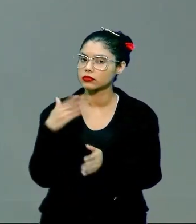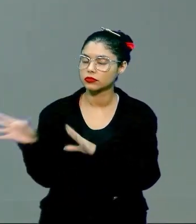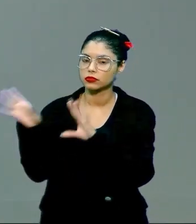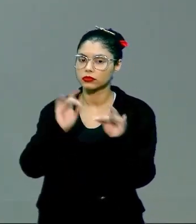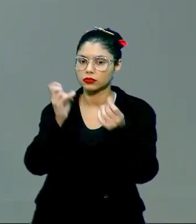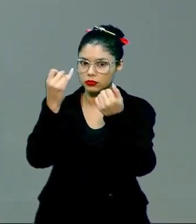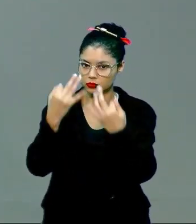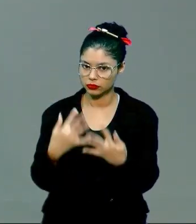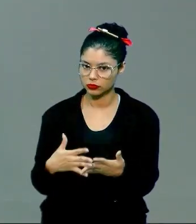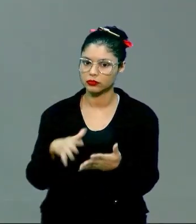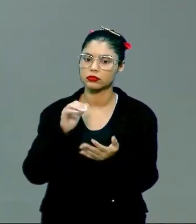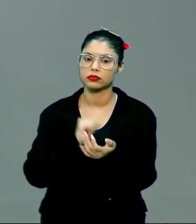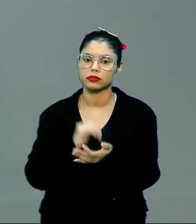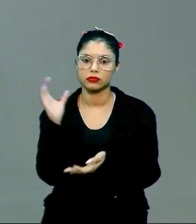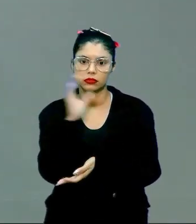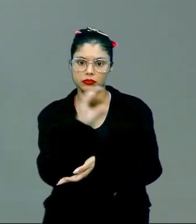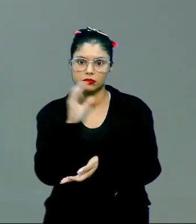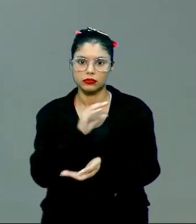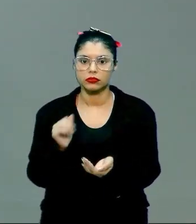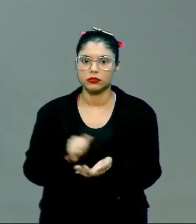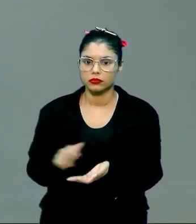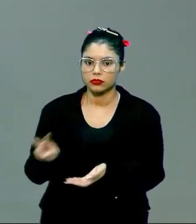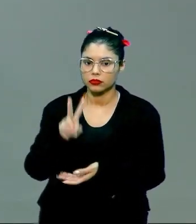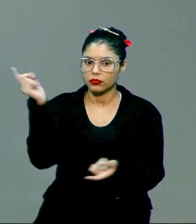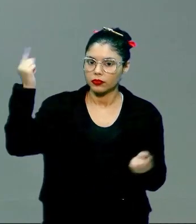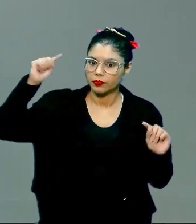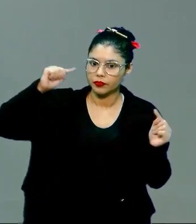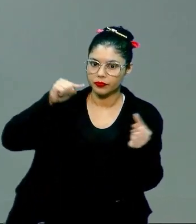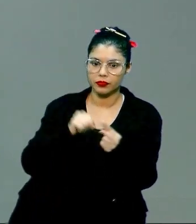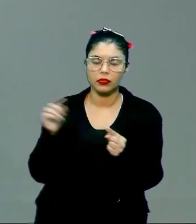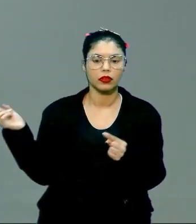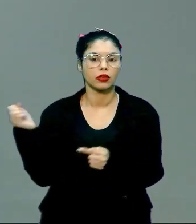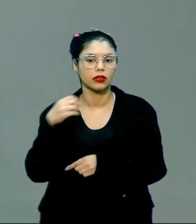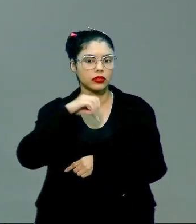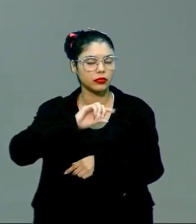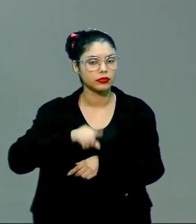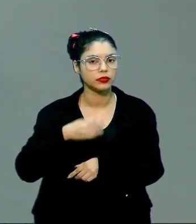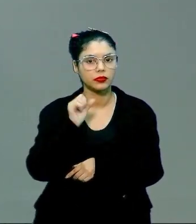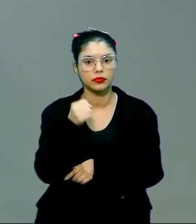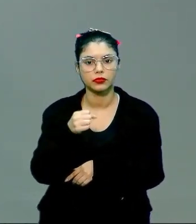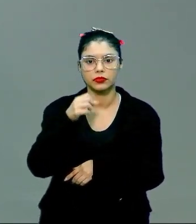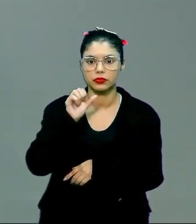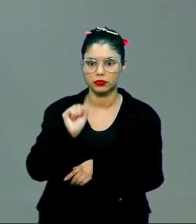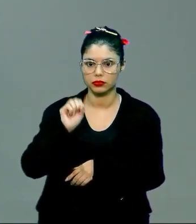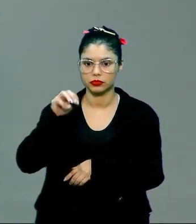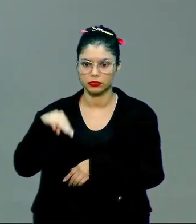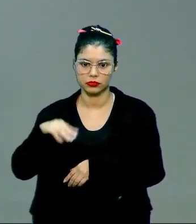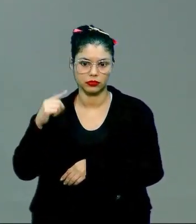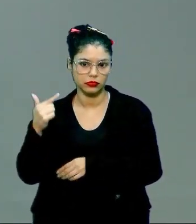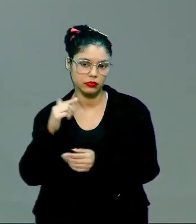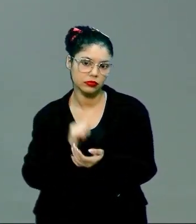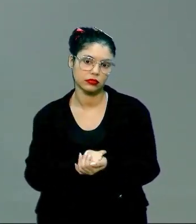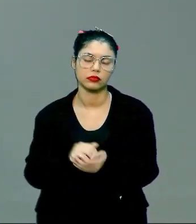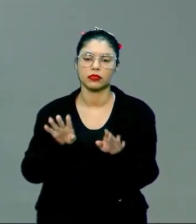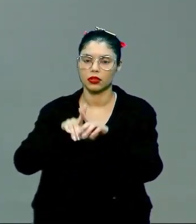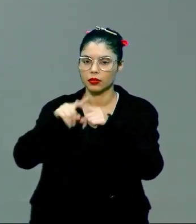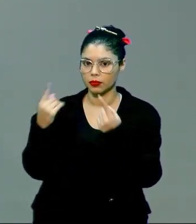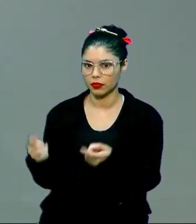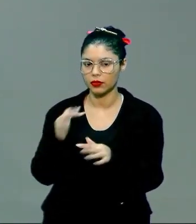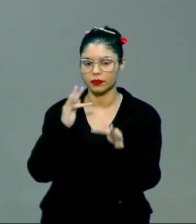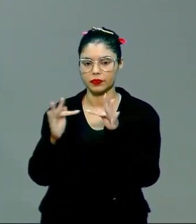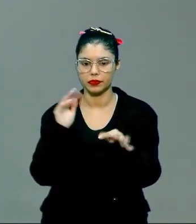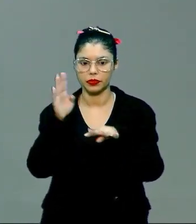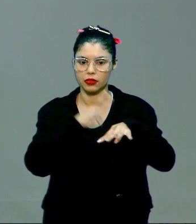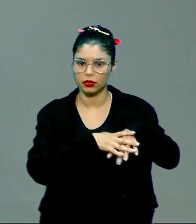traz, ela traz a aceleração como sendo um valor aproximado de 9,8 metros por segundo ao quadrado. Porém, na física, também